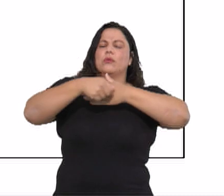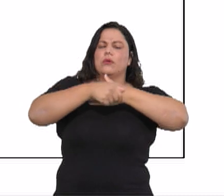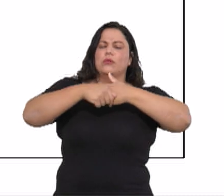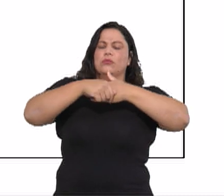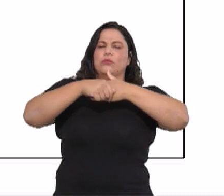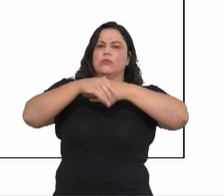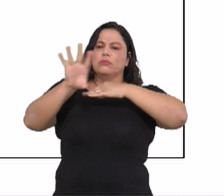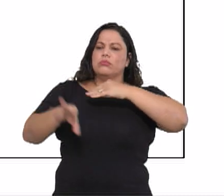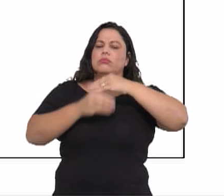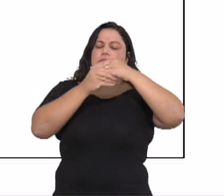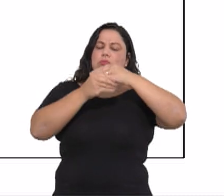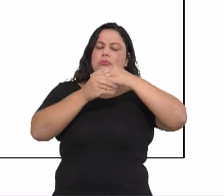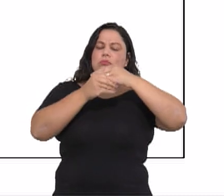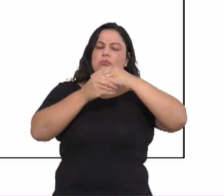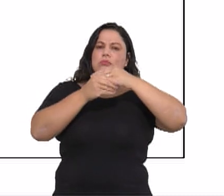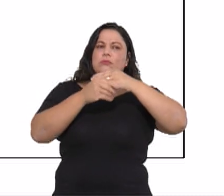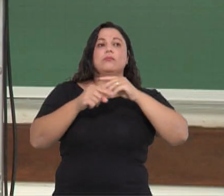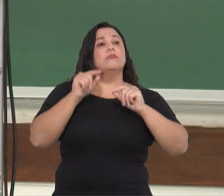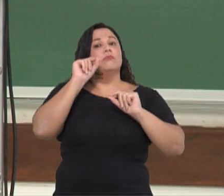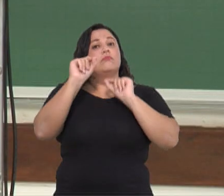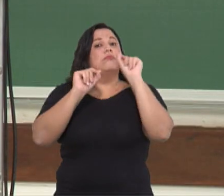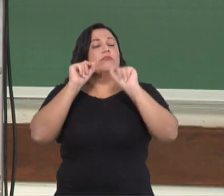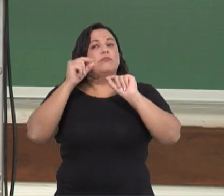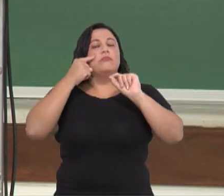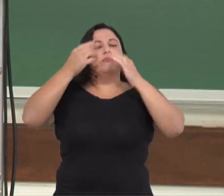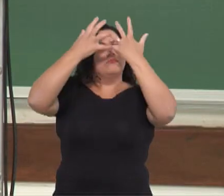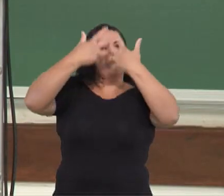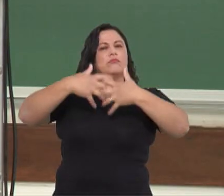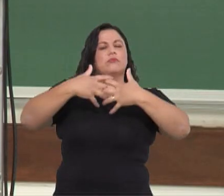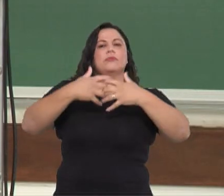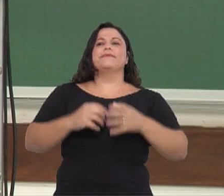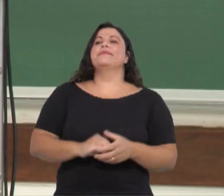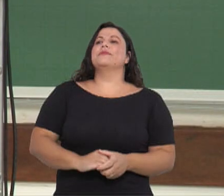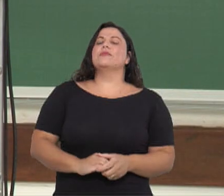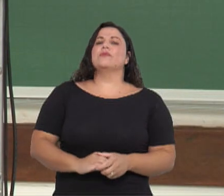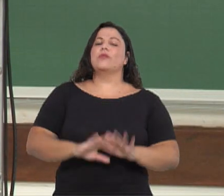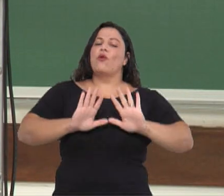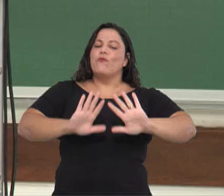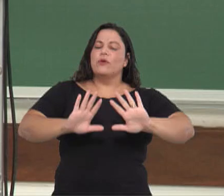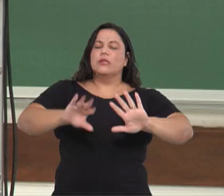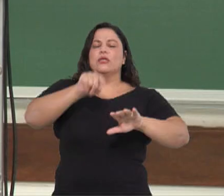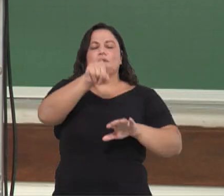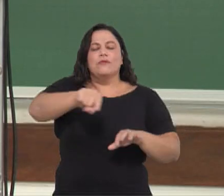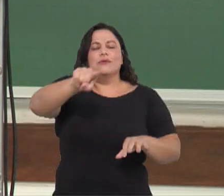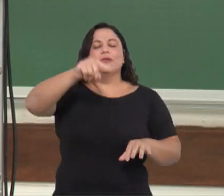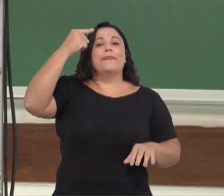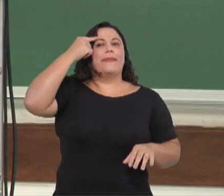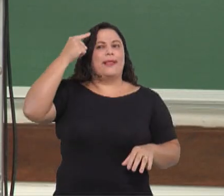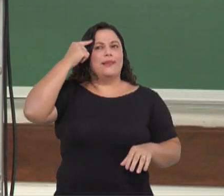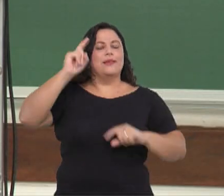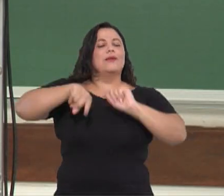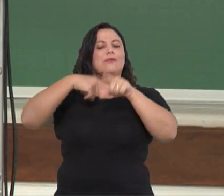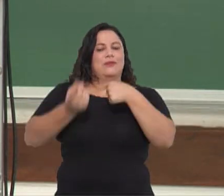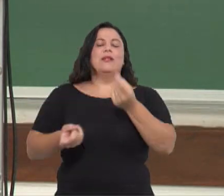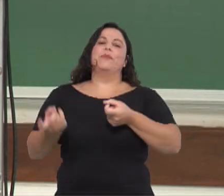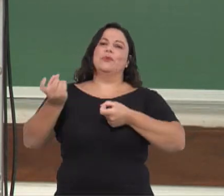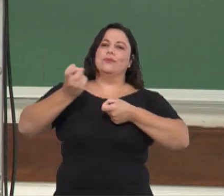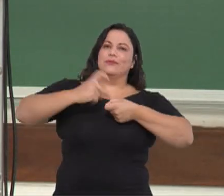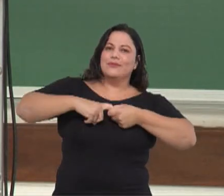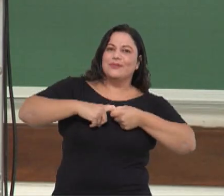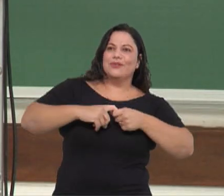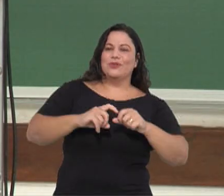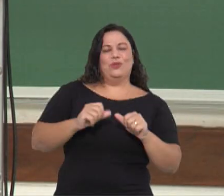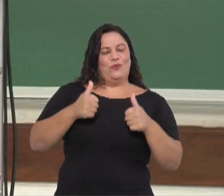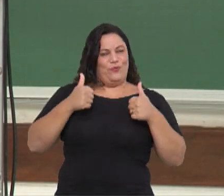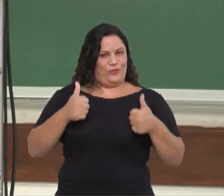afirmações? Vamos refletir? Vou deixar vocês pensando um pouquinho para aí nós fazermos